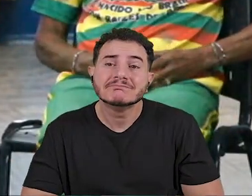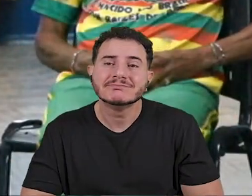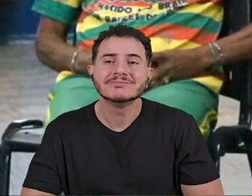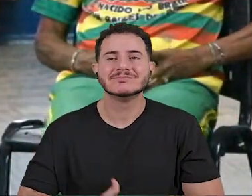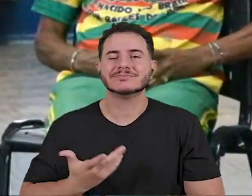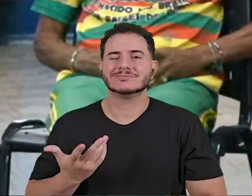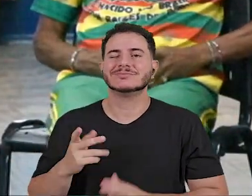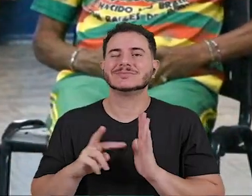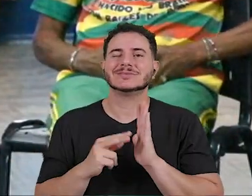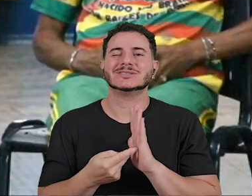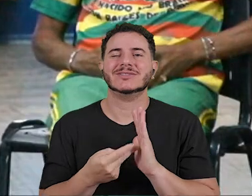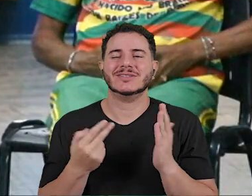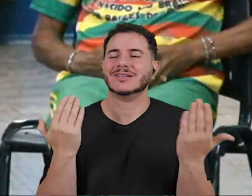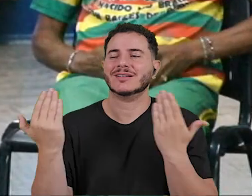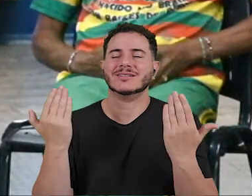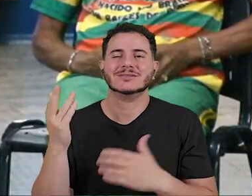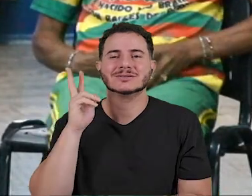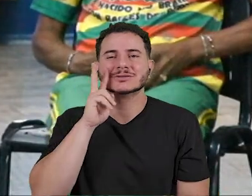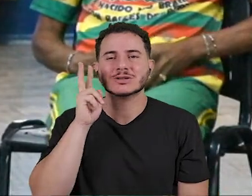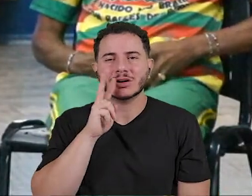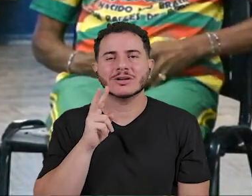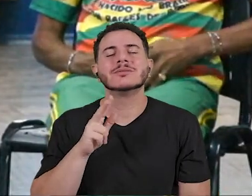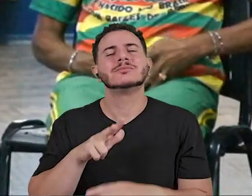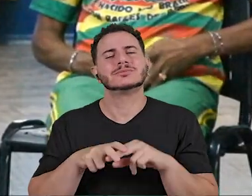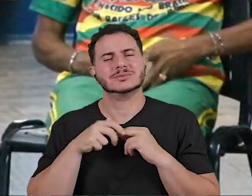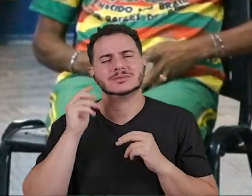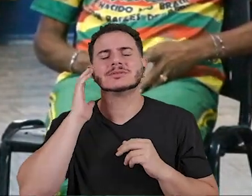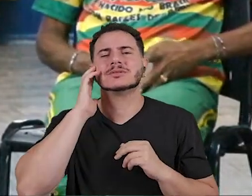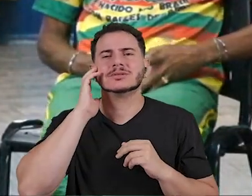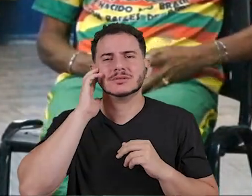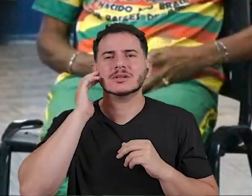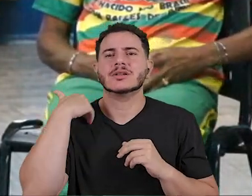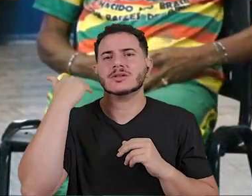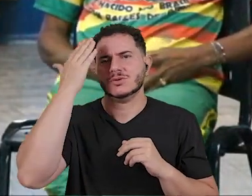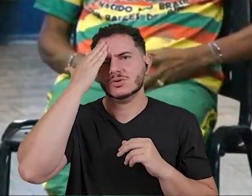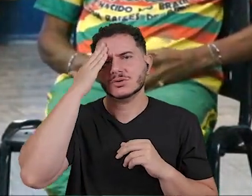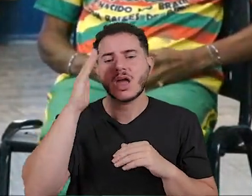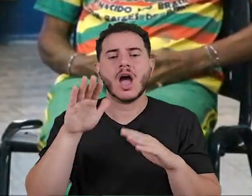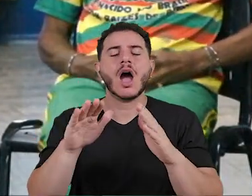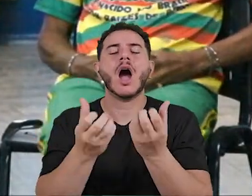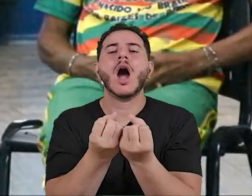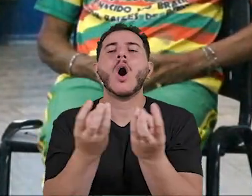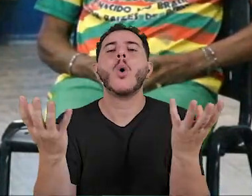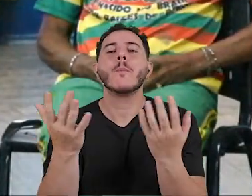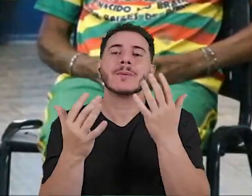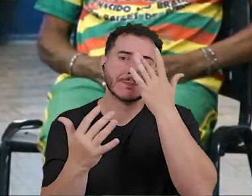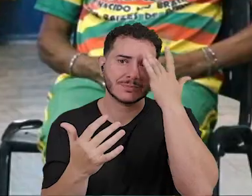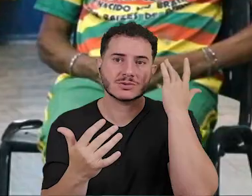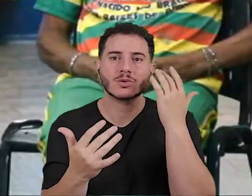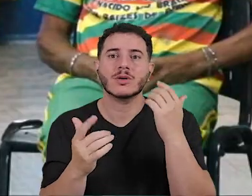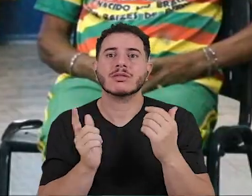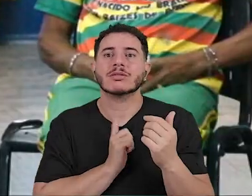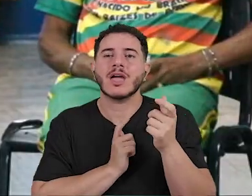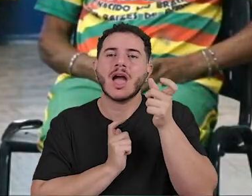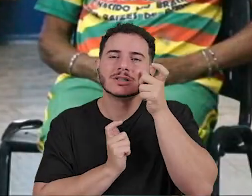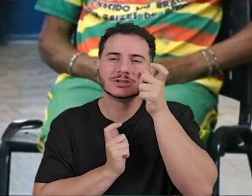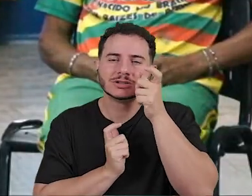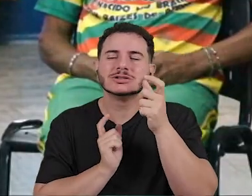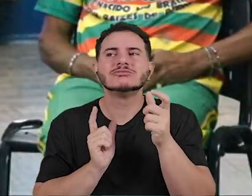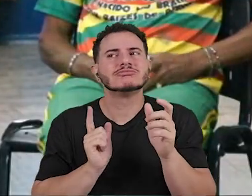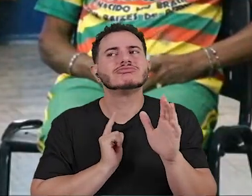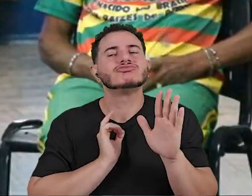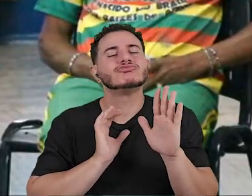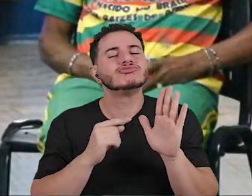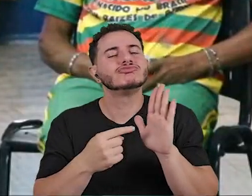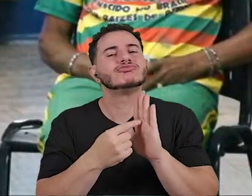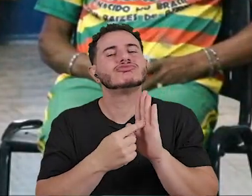estão assistindo também estavam inseridas nessas discussões, né, no Carnaval, em relação